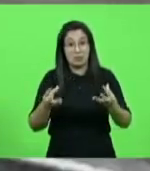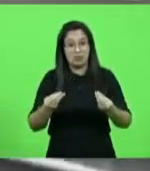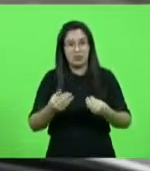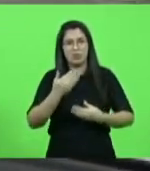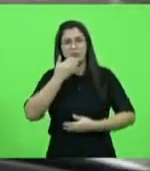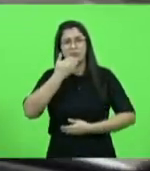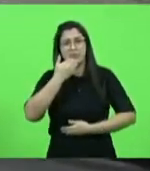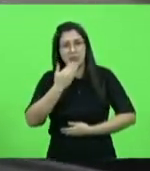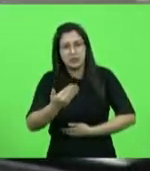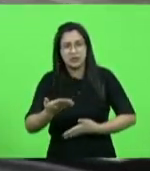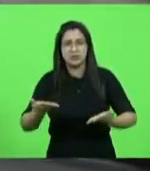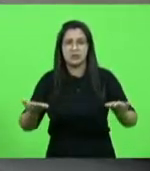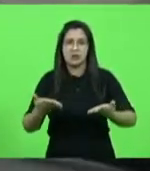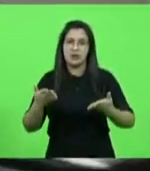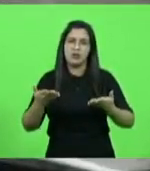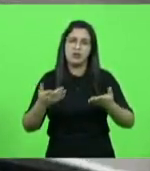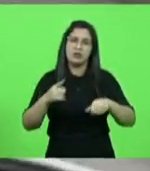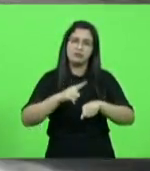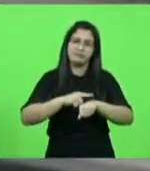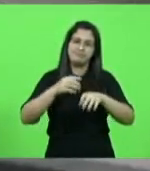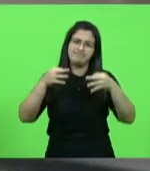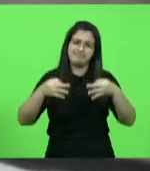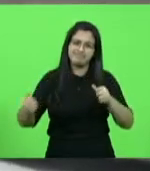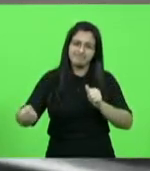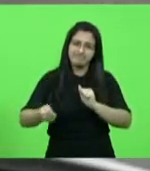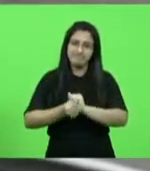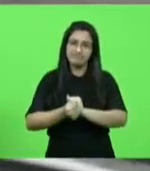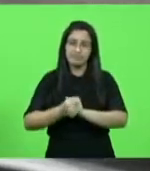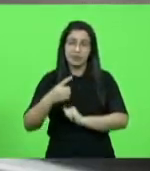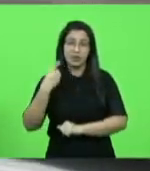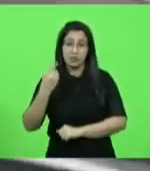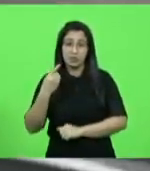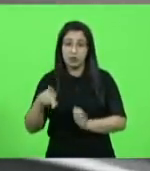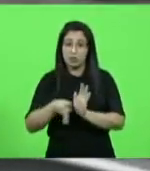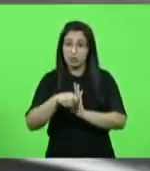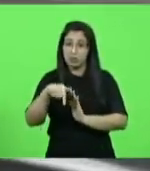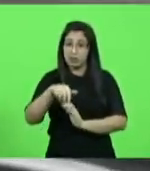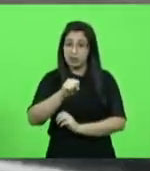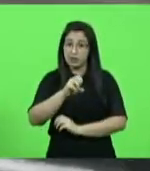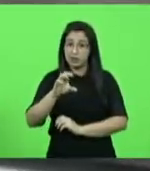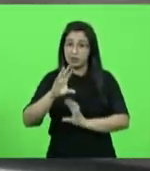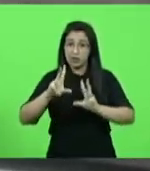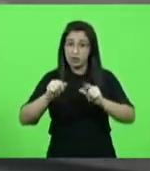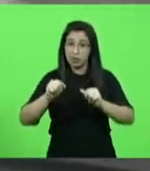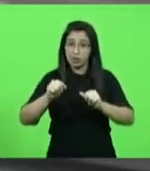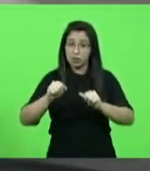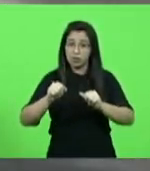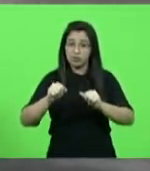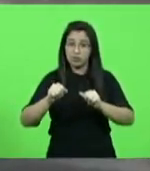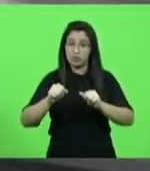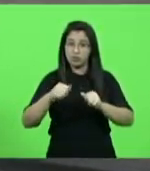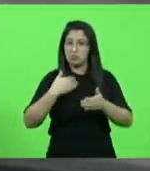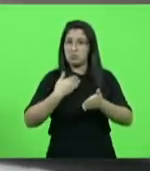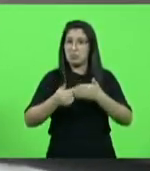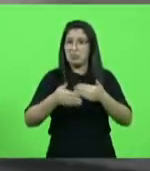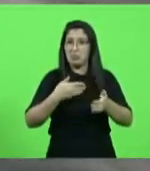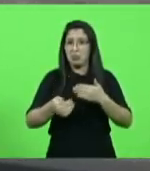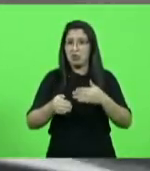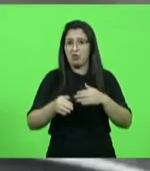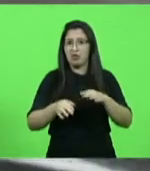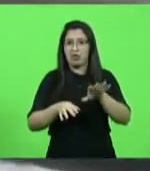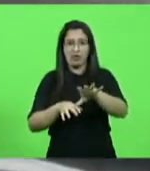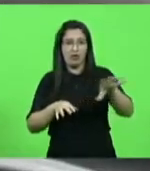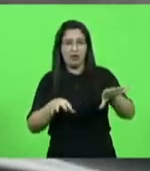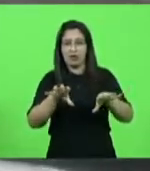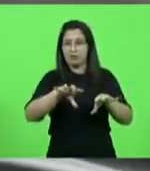de a gente nos unirmos. E nós somos deputados de Santa Catarina, nós todos. Não importa se é a região do deputado,